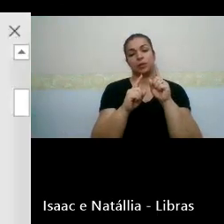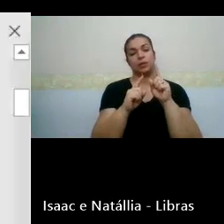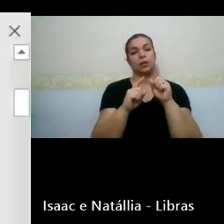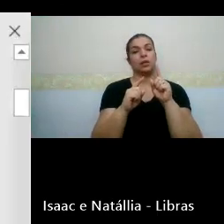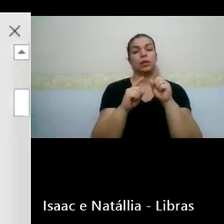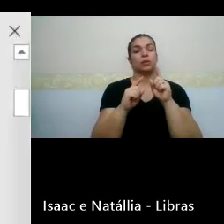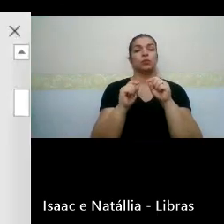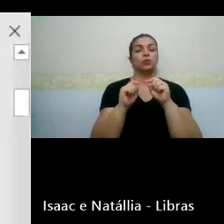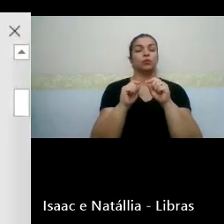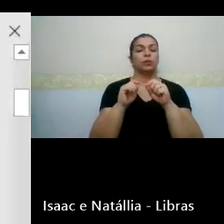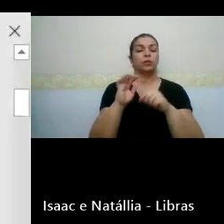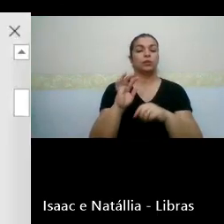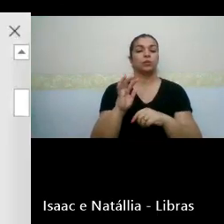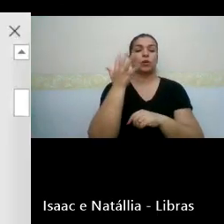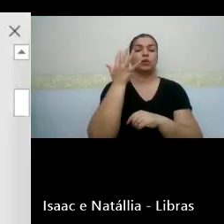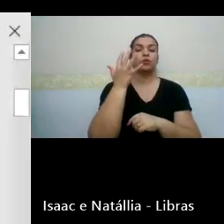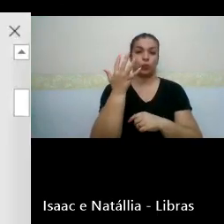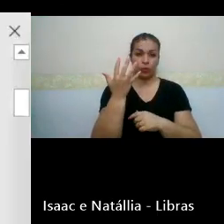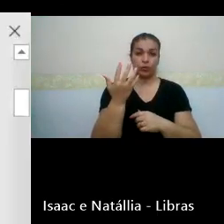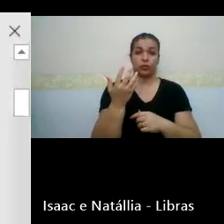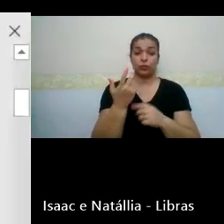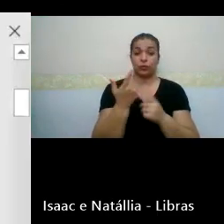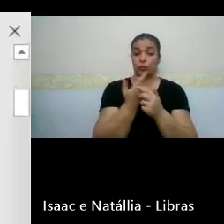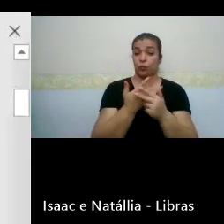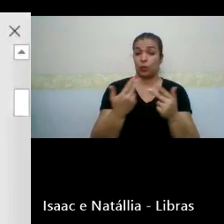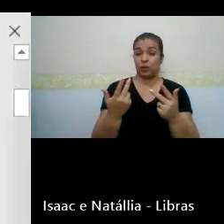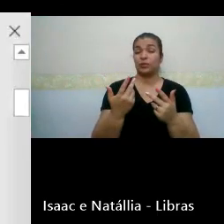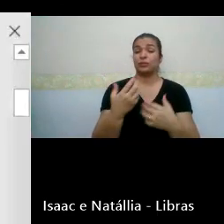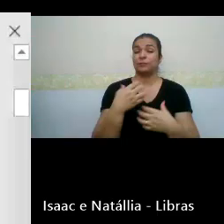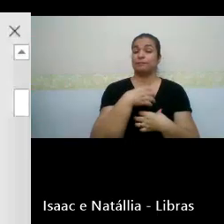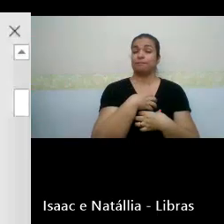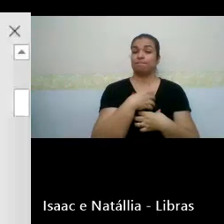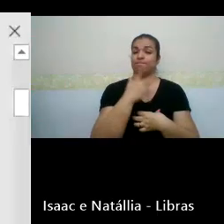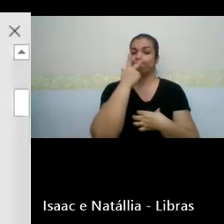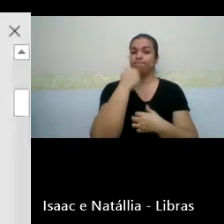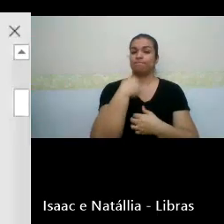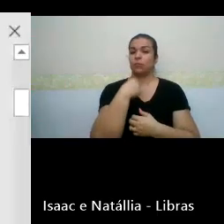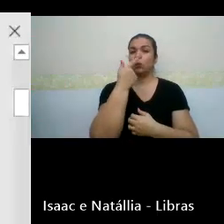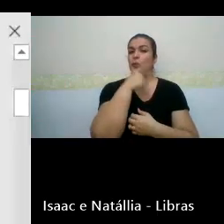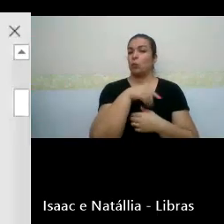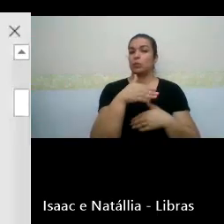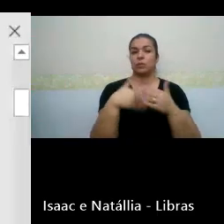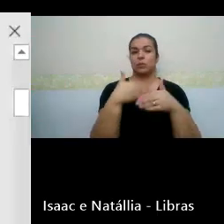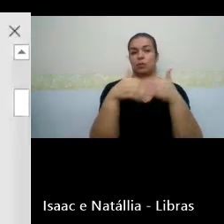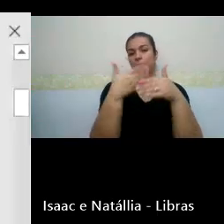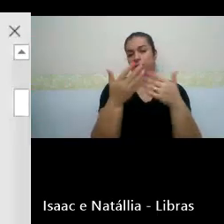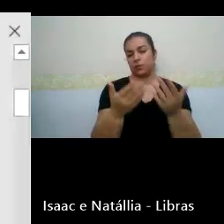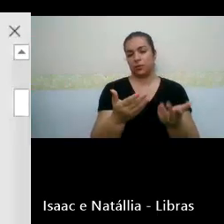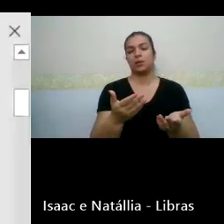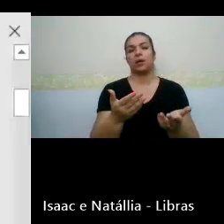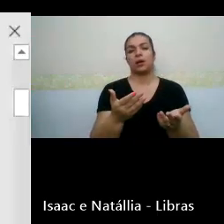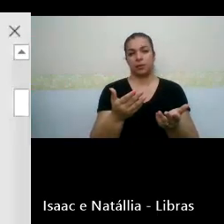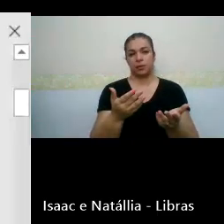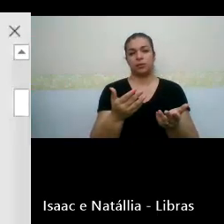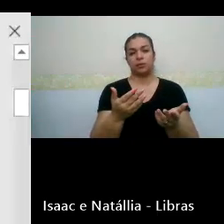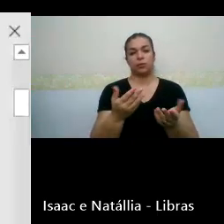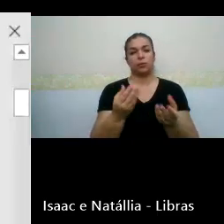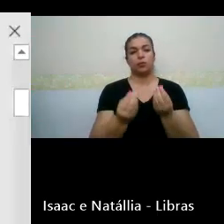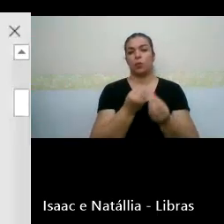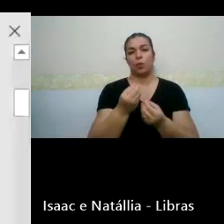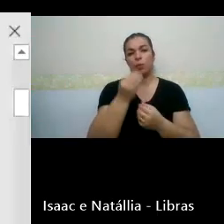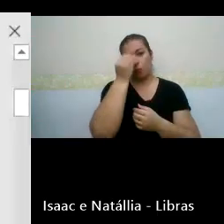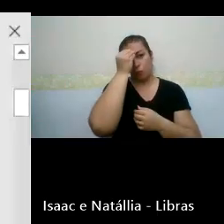situações estanques, aquelas situações que me impedem de avançar mais na aquisição do